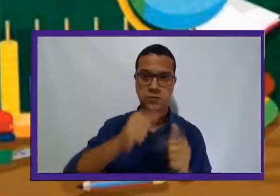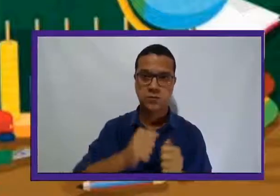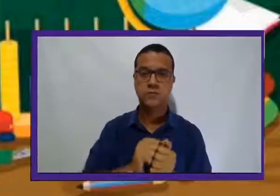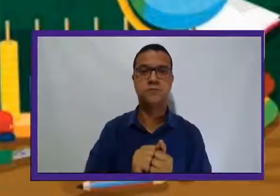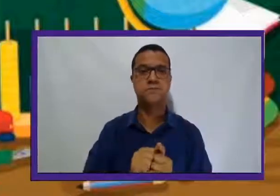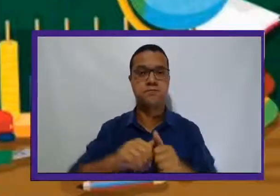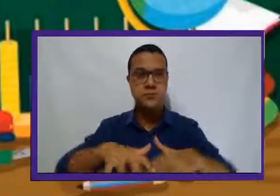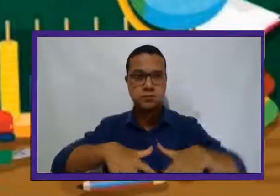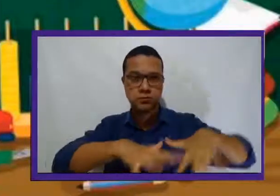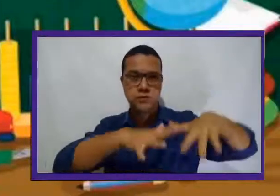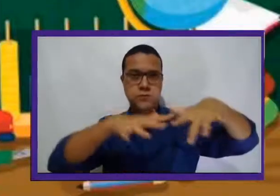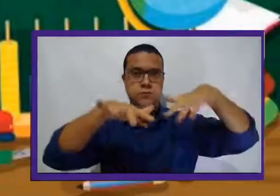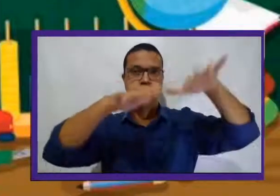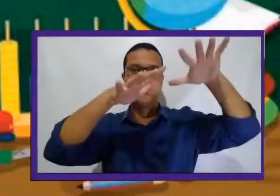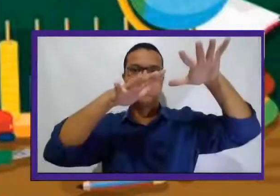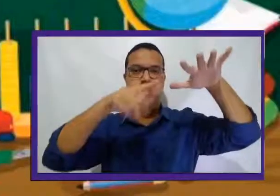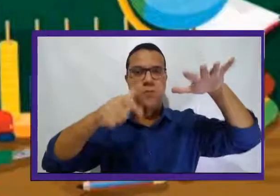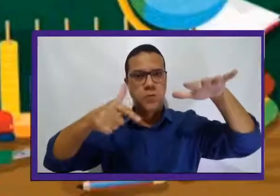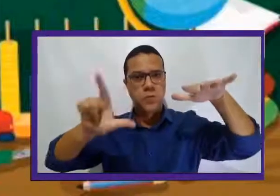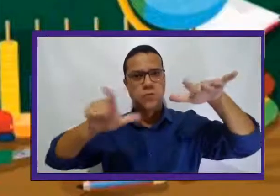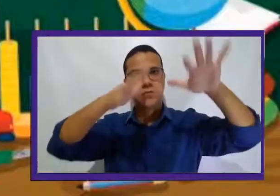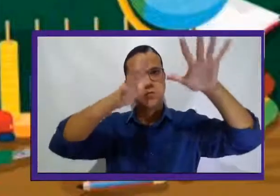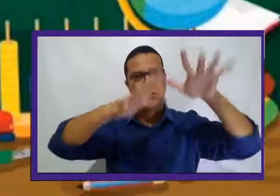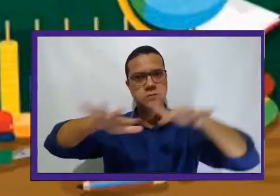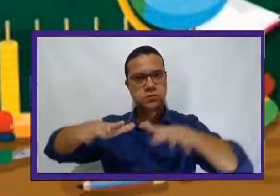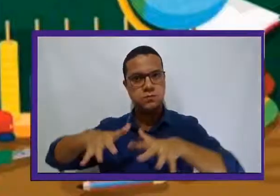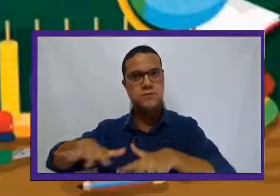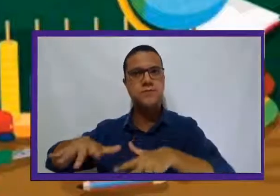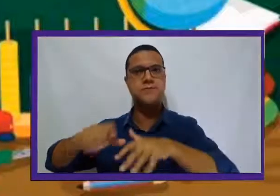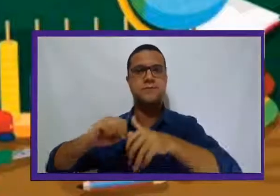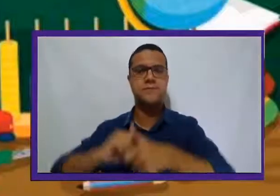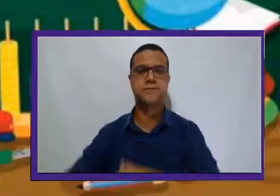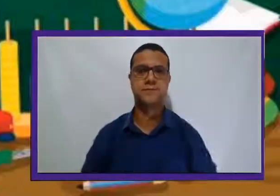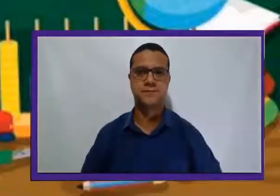outro Está baixa Porque não está Tendo essa Atração